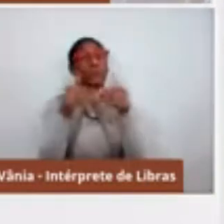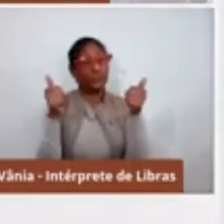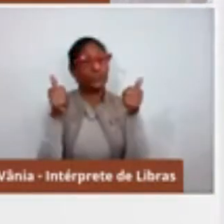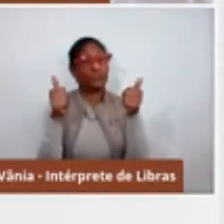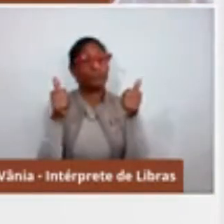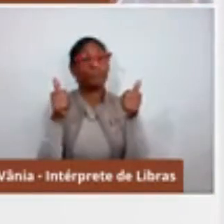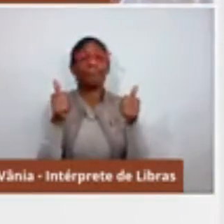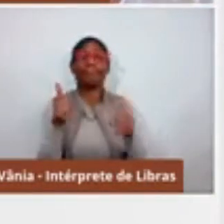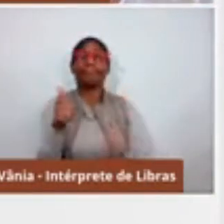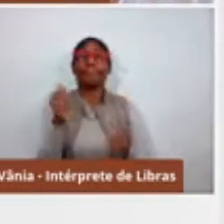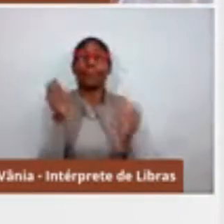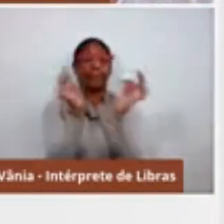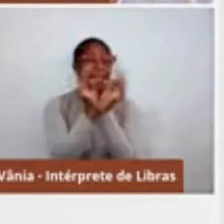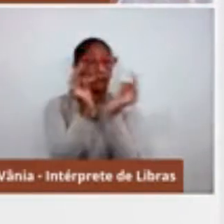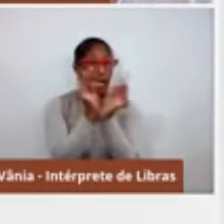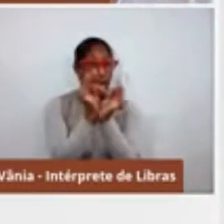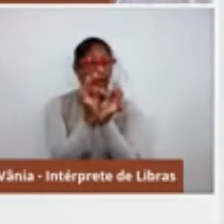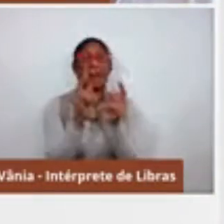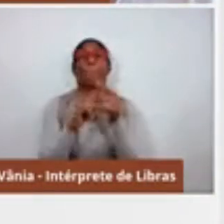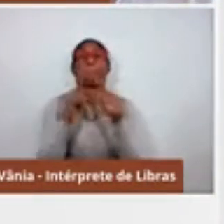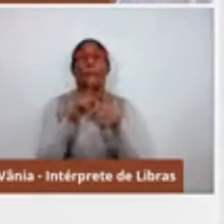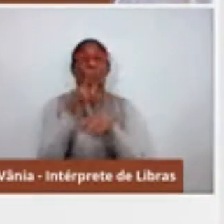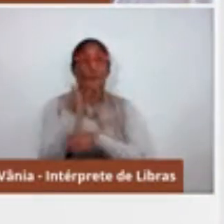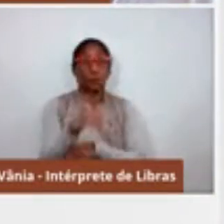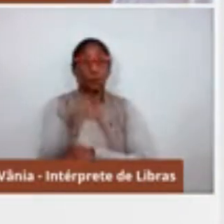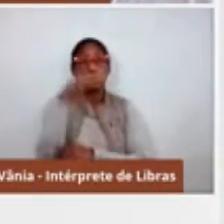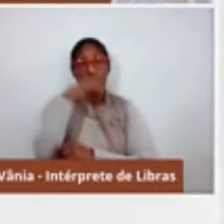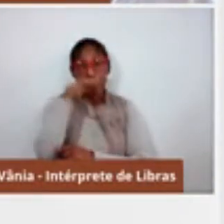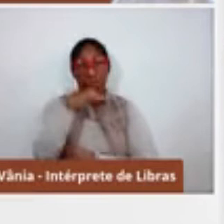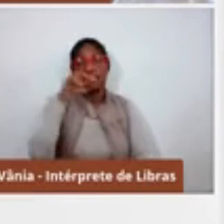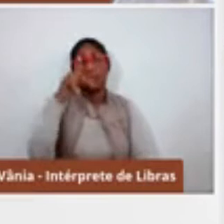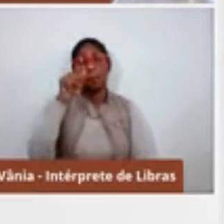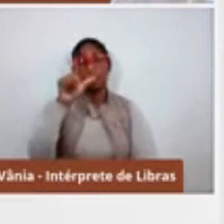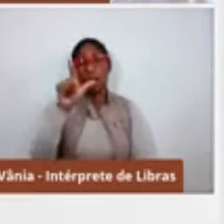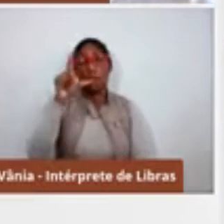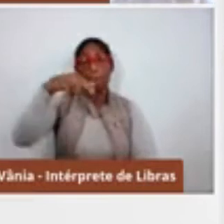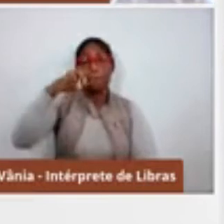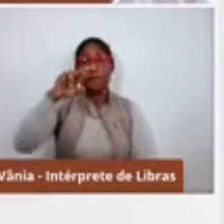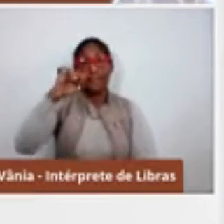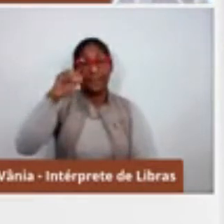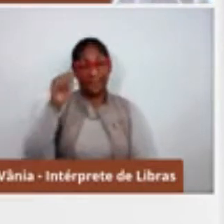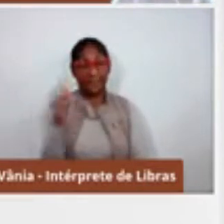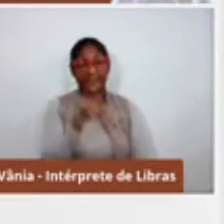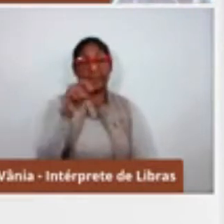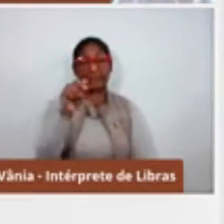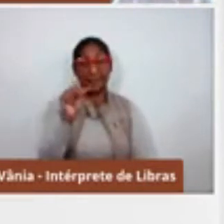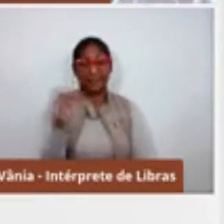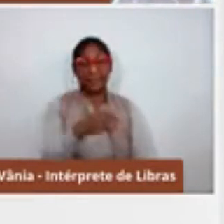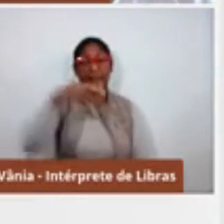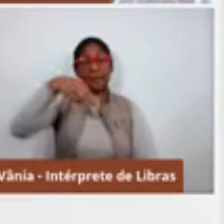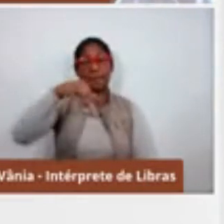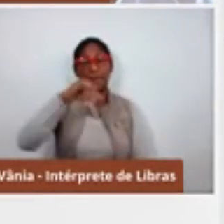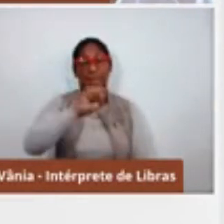indeferidos, né, Taquara, Palmeira das Missões, Passo Fundo e Caxias do Sul, regiões sem recursos